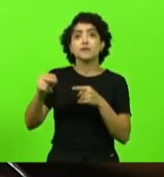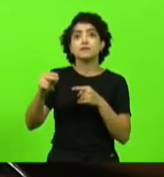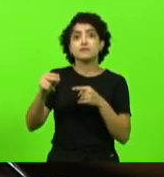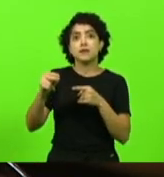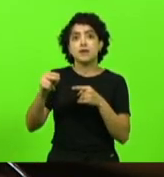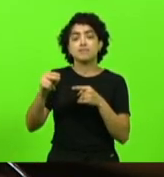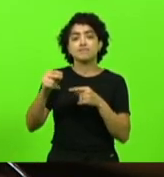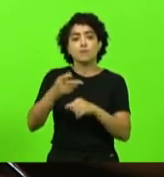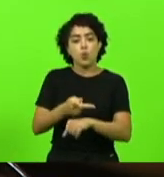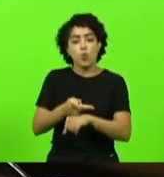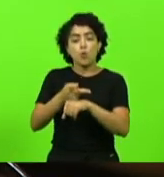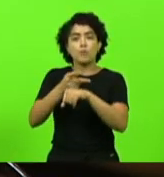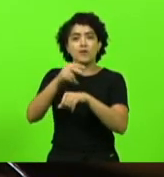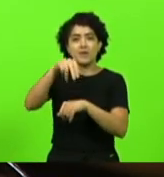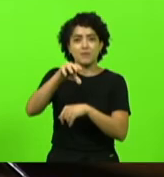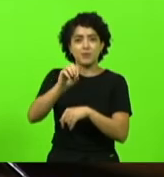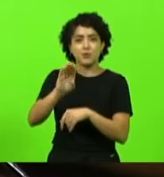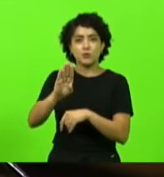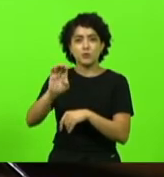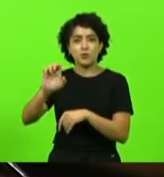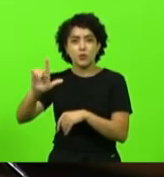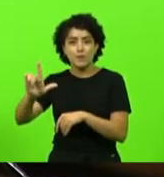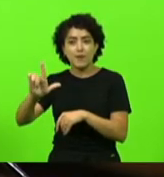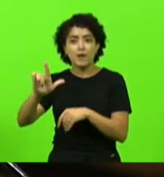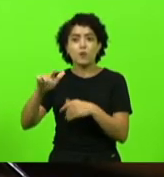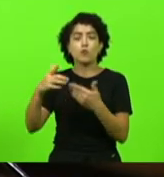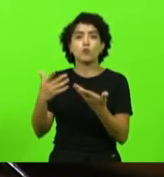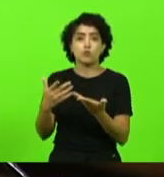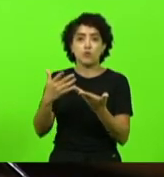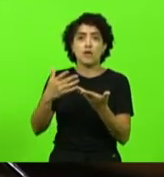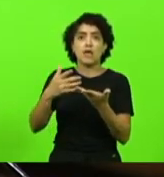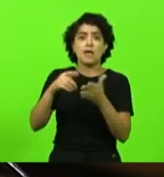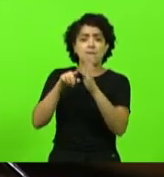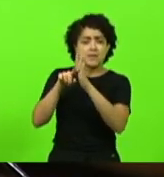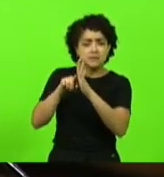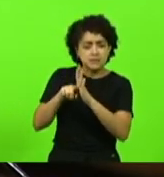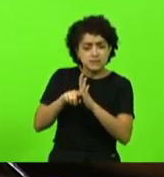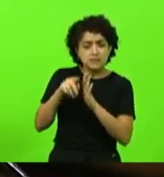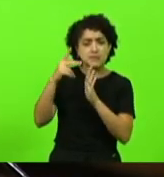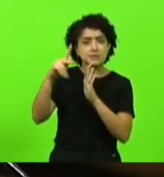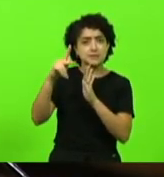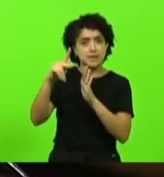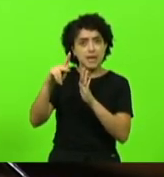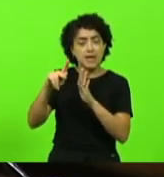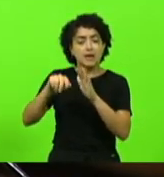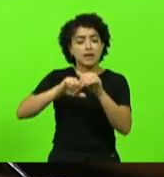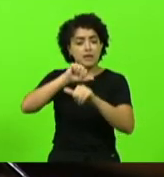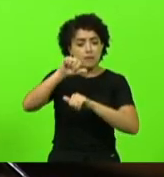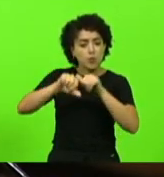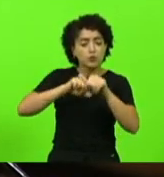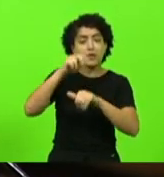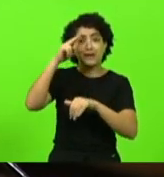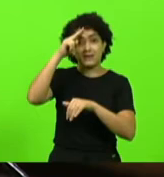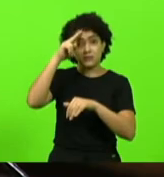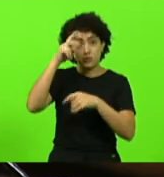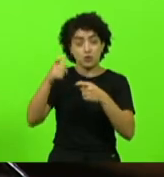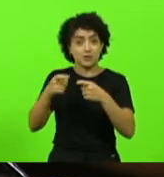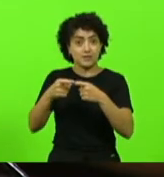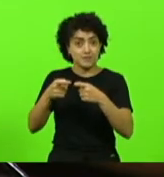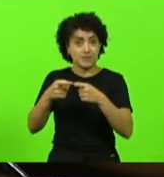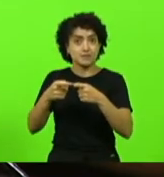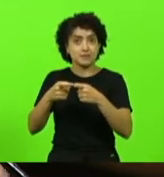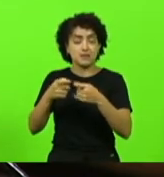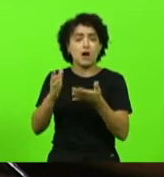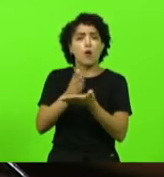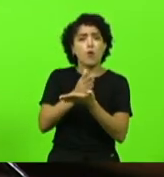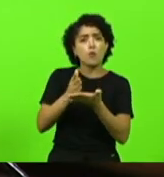Nobel. Mas ela, através das suas pesquisas que revolucionaram a história da medicina, dizem que algumas